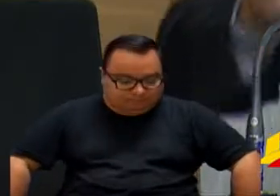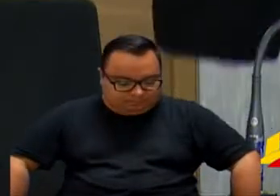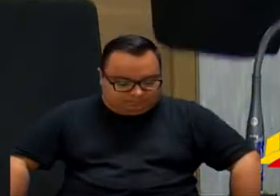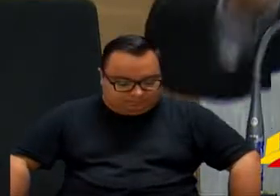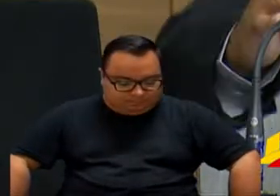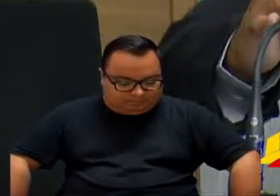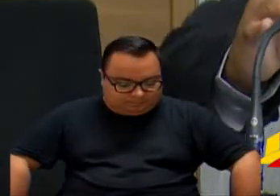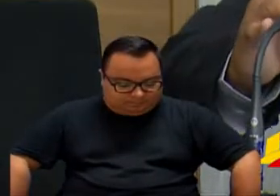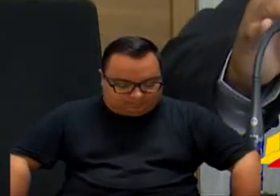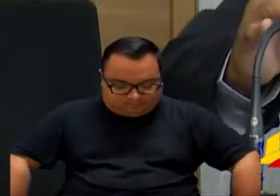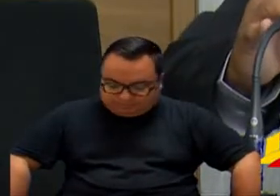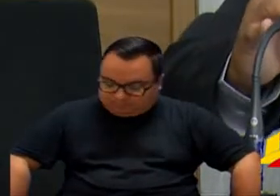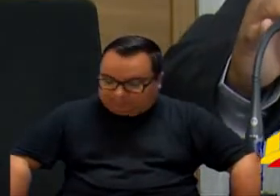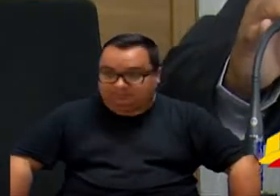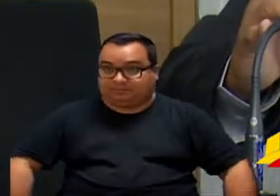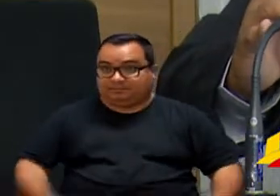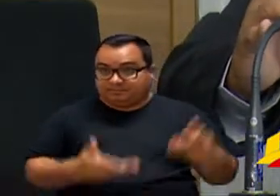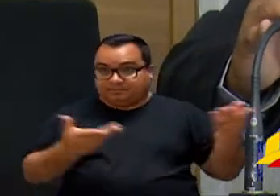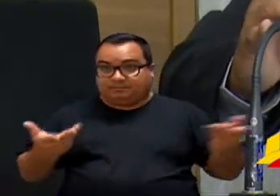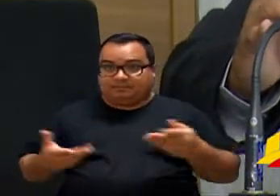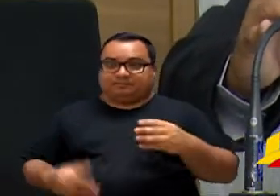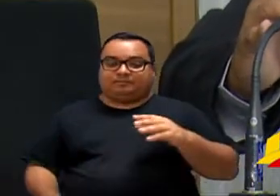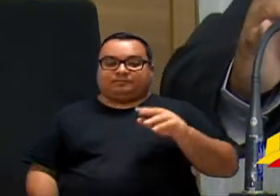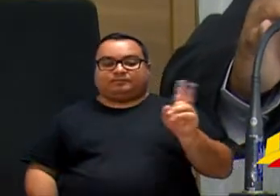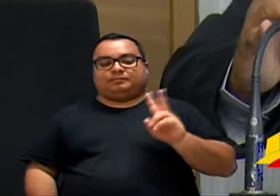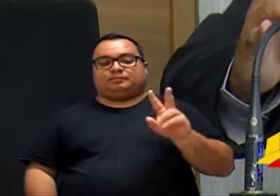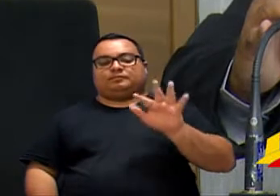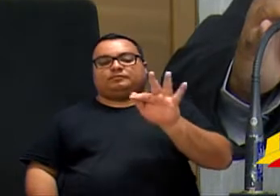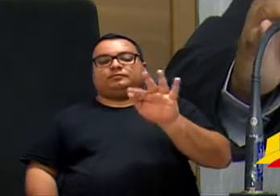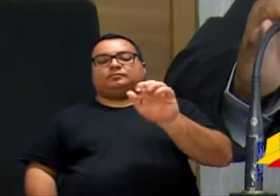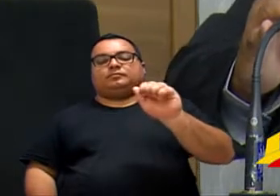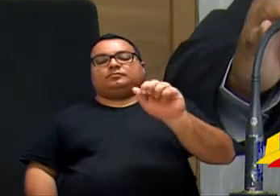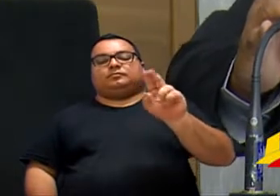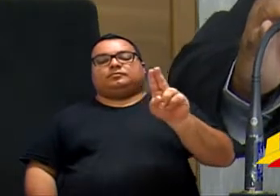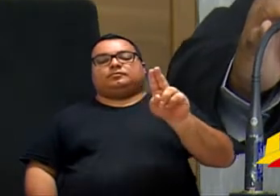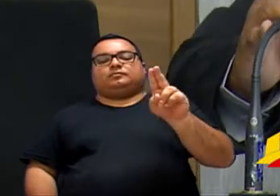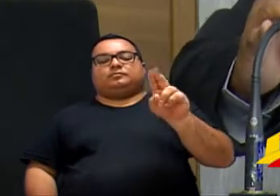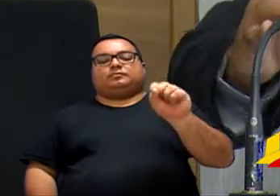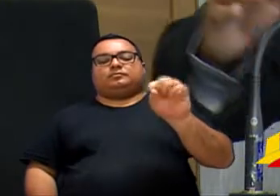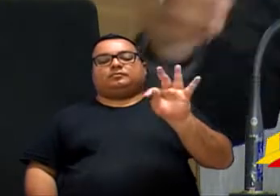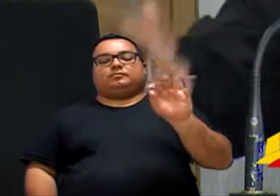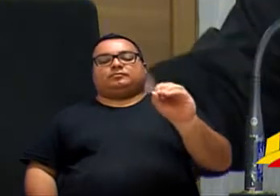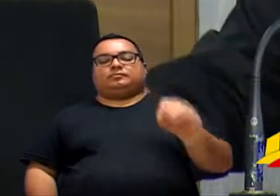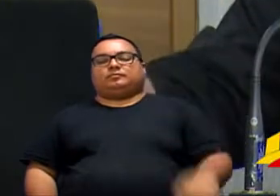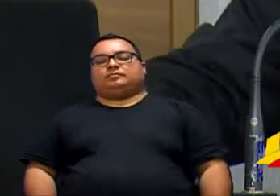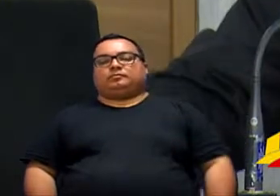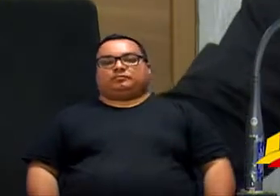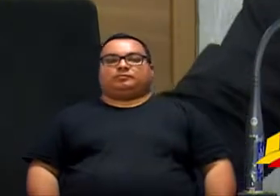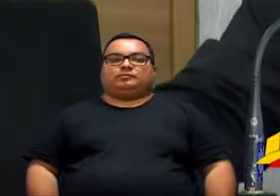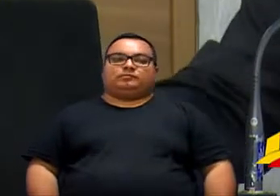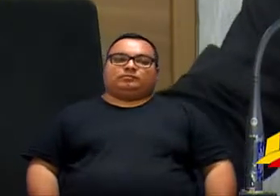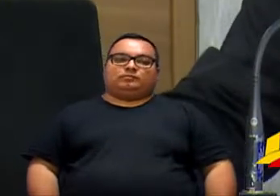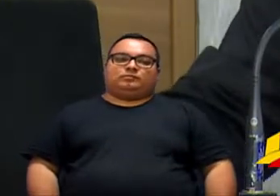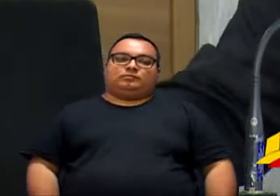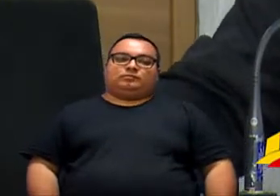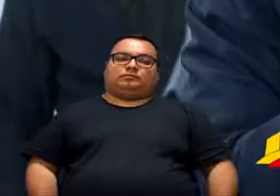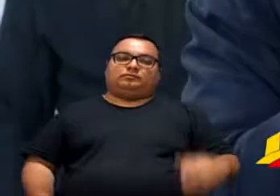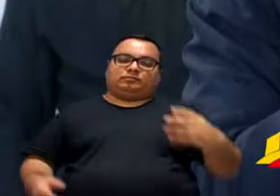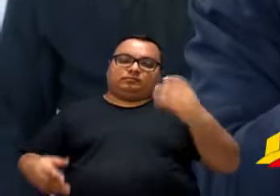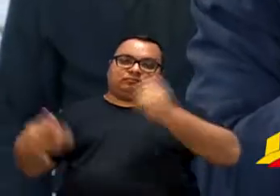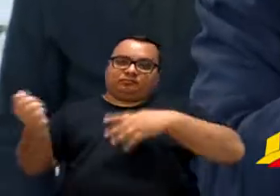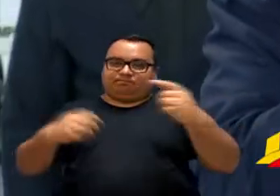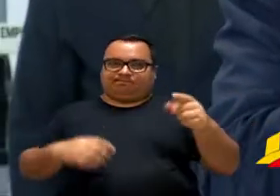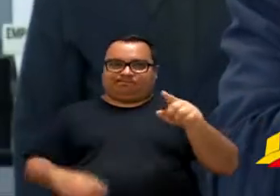então o Fausto por favor Vereador Rodrigo do Treviso eu não vou entrar em debate